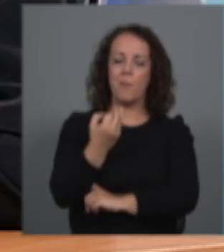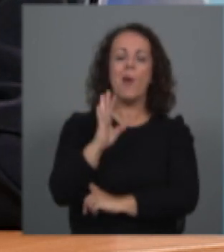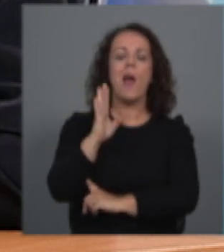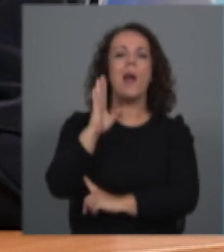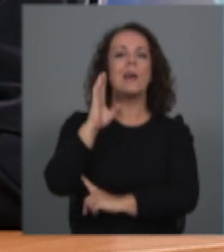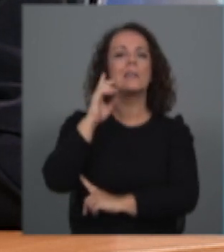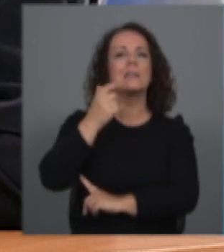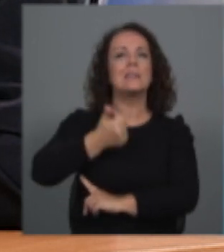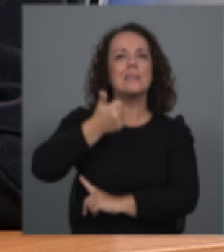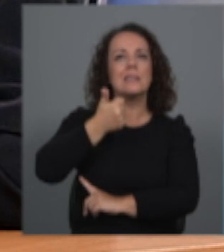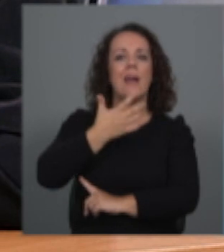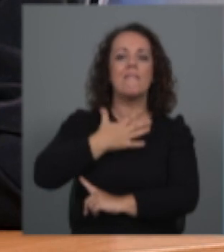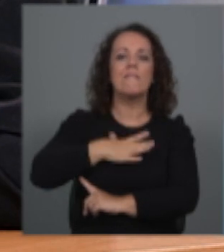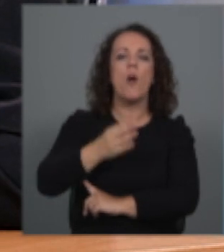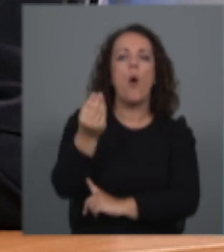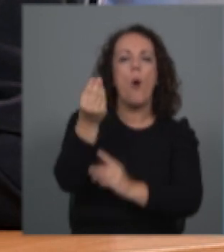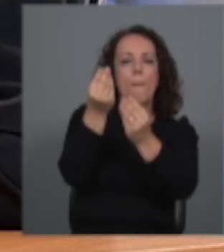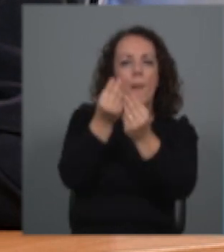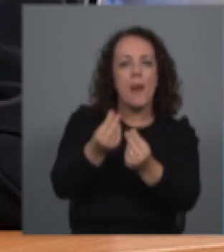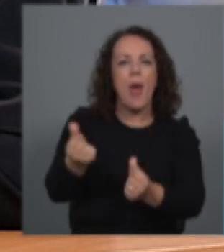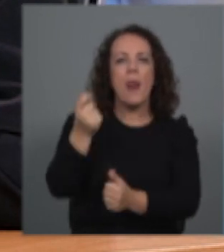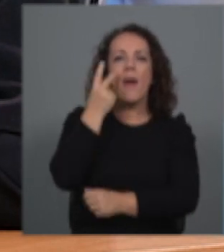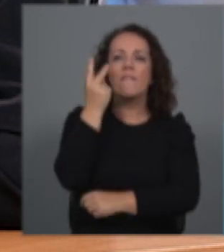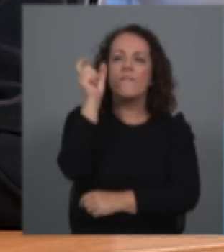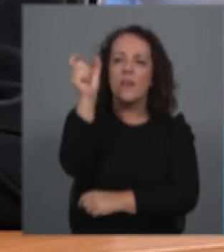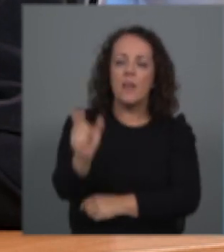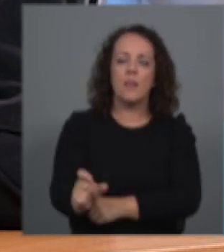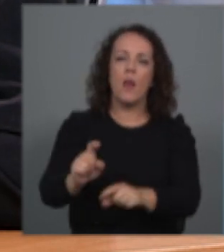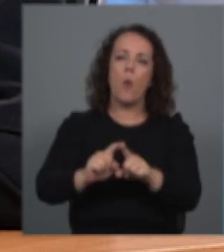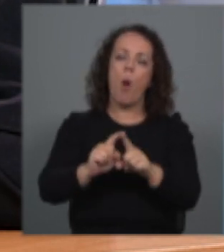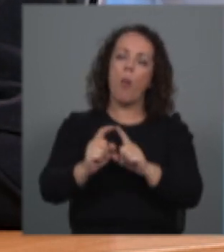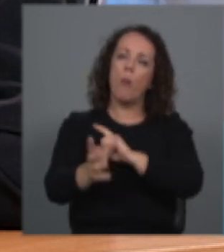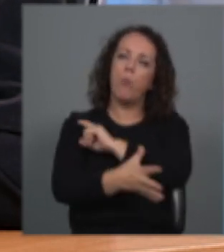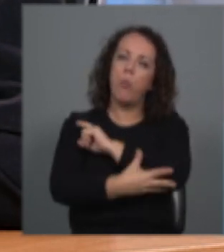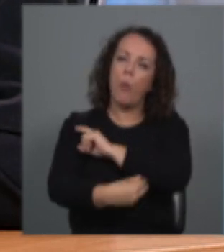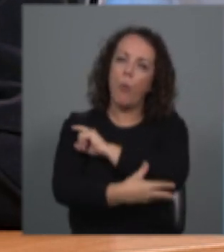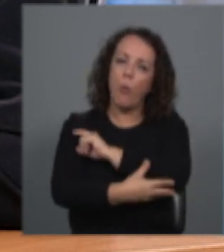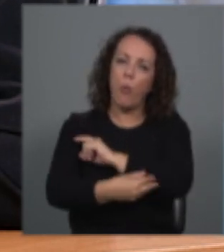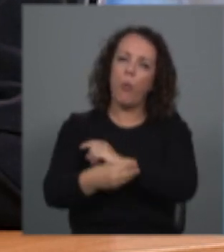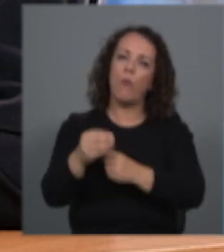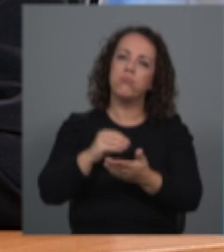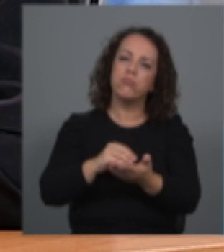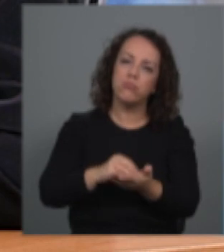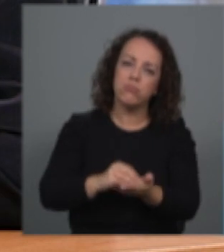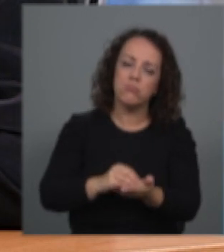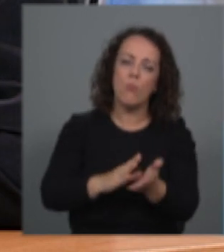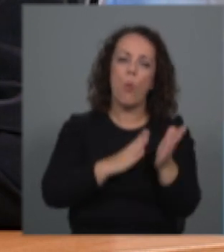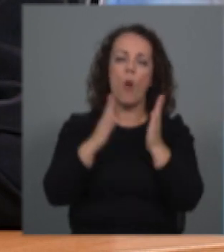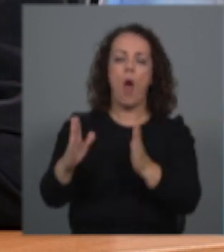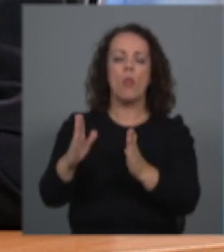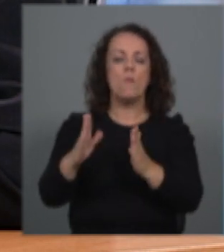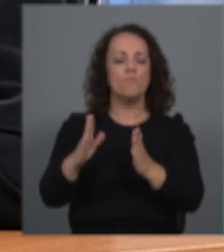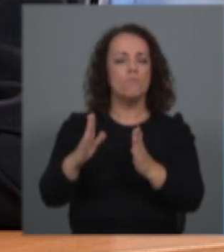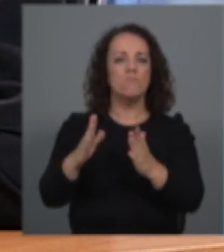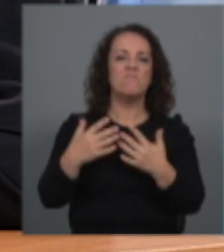do estilo de vida de São Francisco na sua pobreza, um anticonformista,